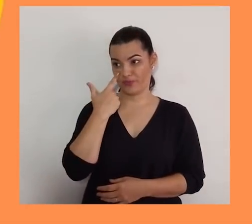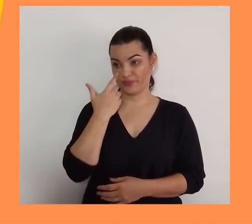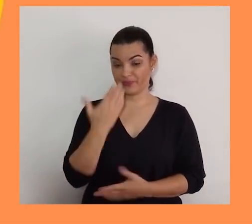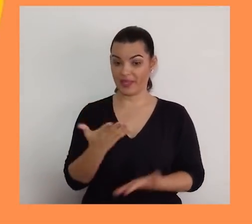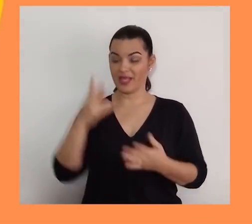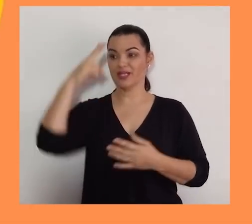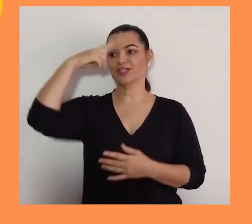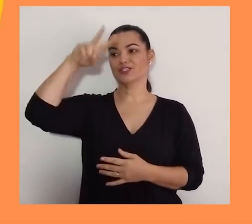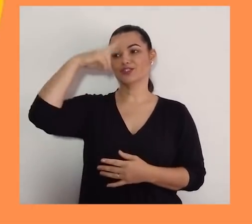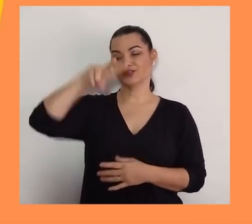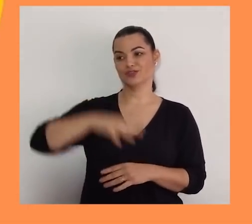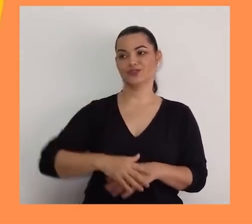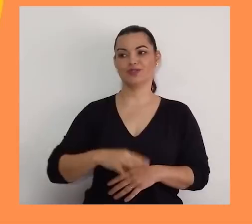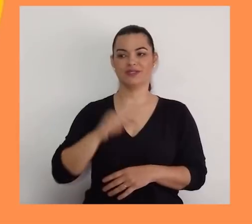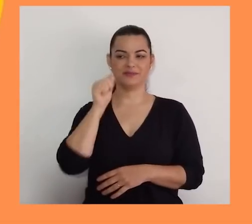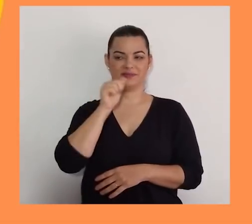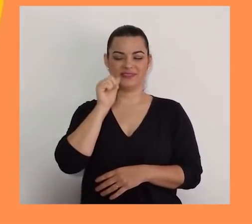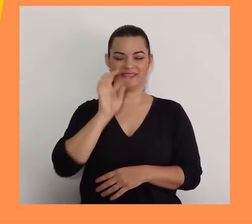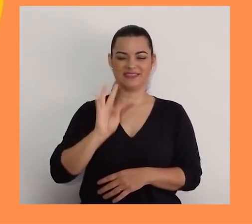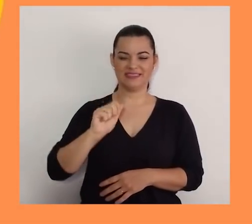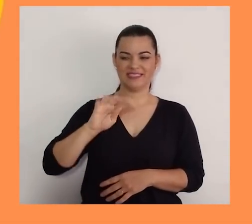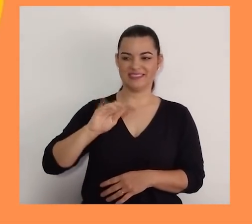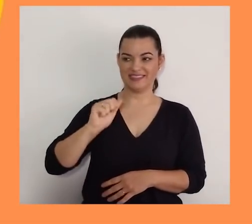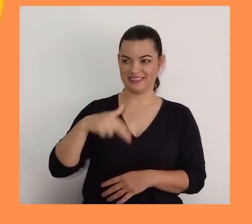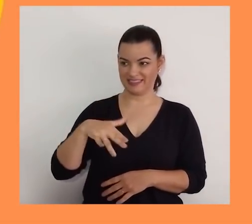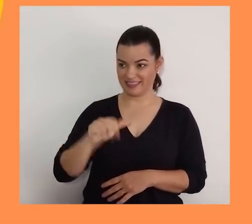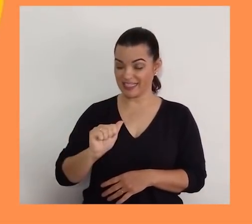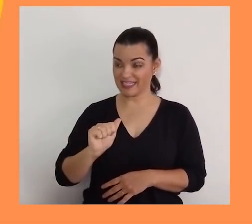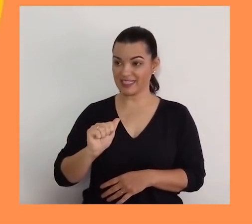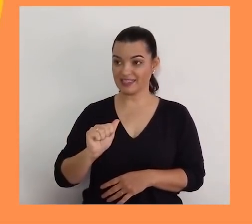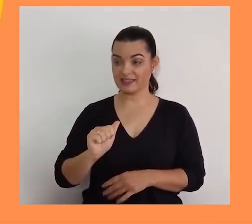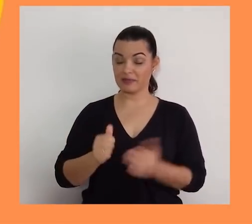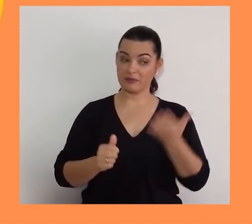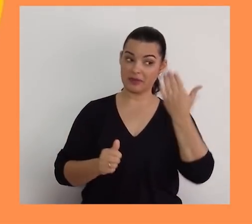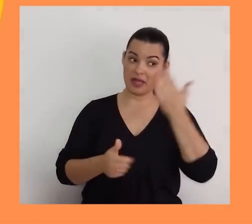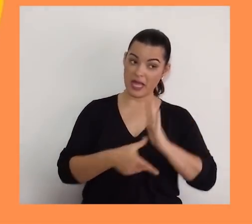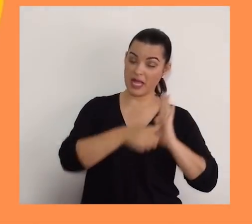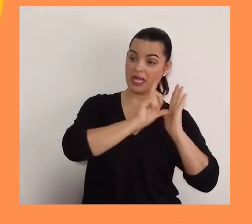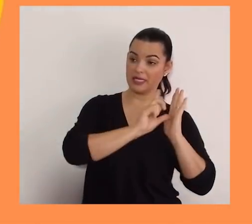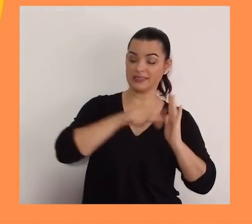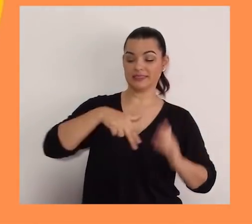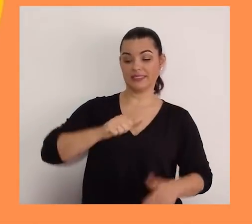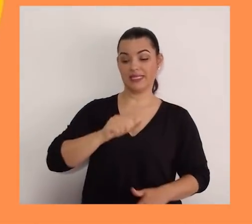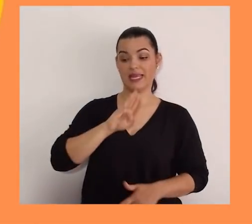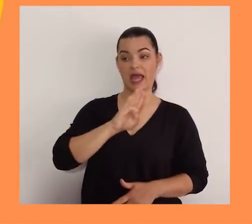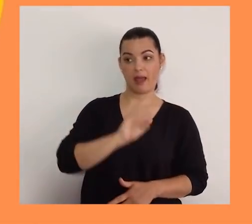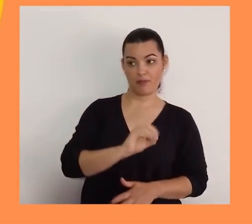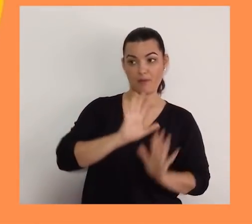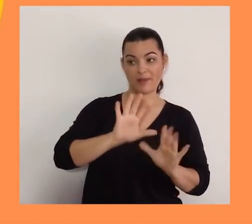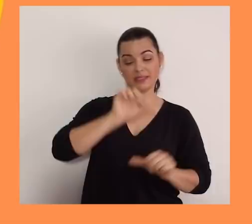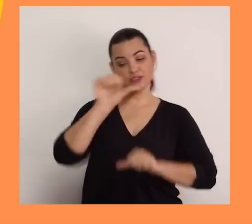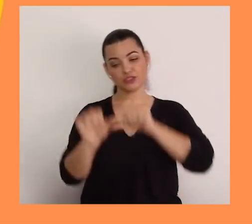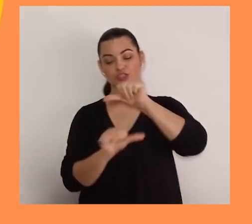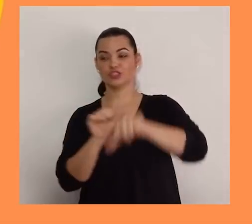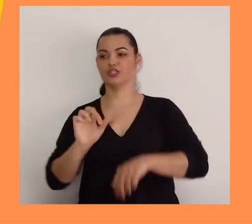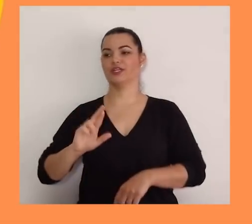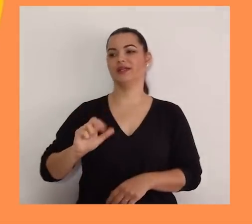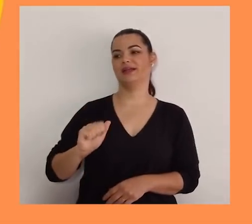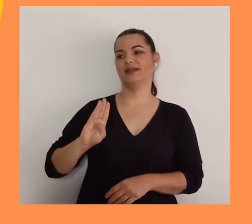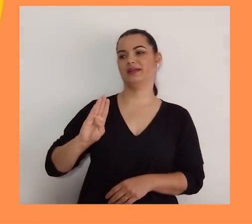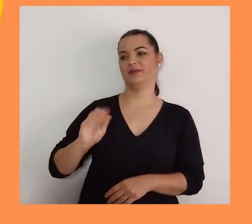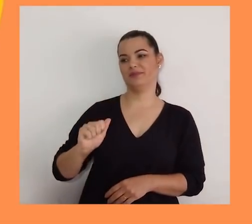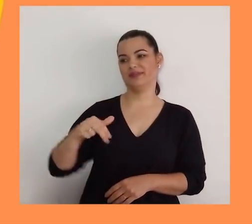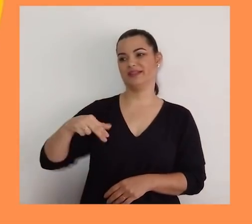redondinho e muito gostoso. Com um tiquinho de sal numa alegre salada. Delícia!